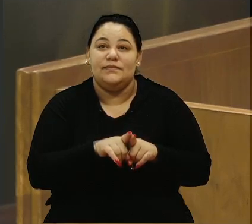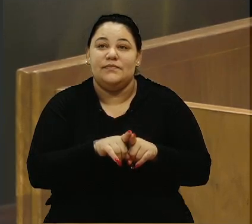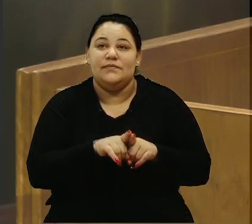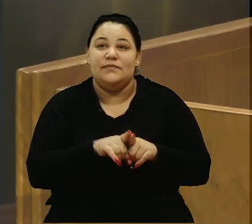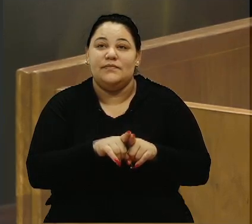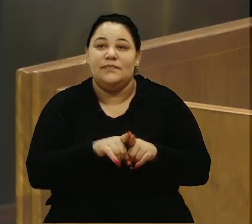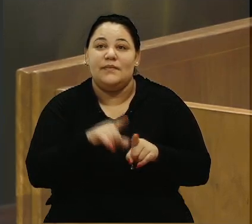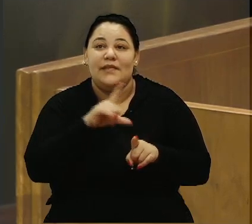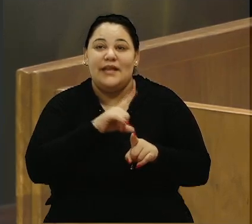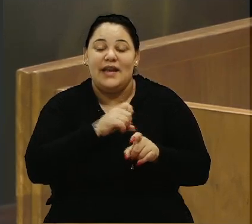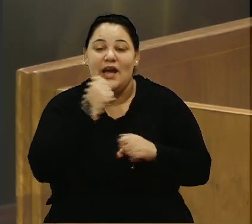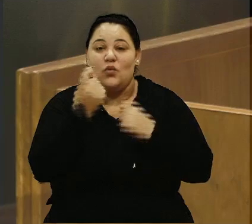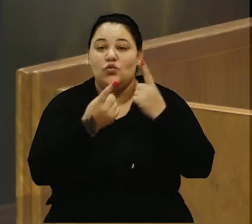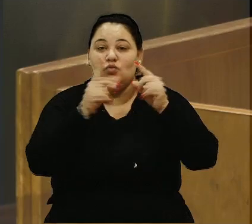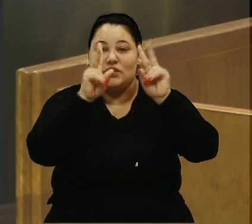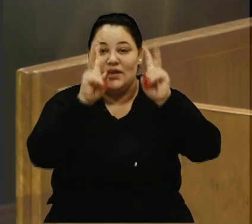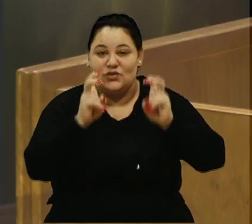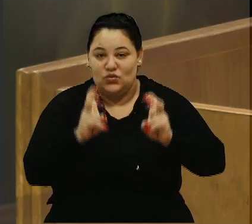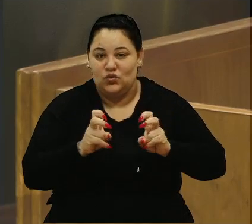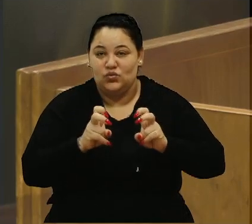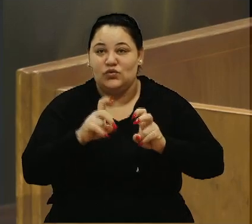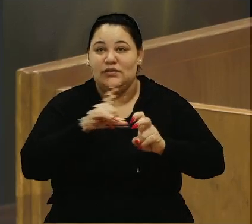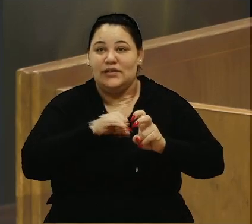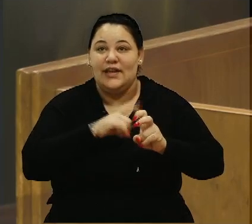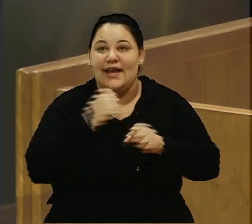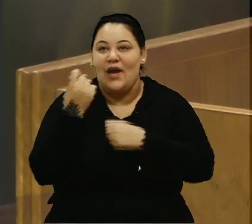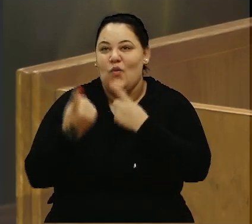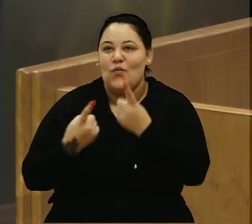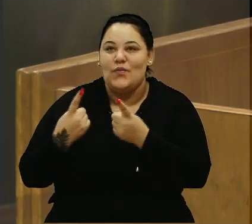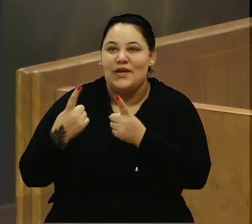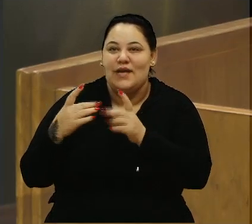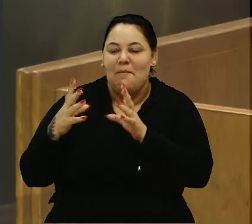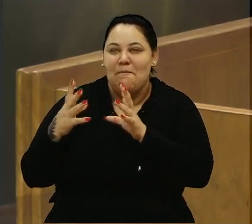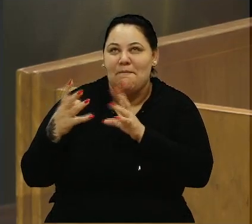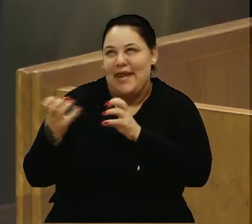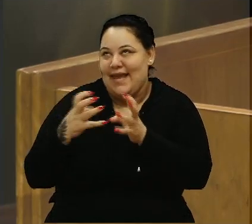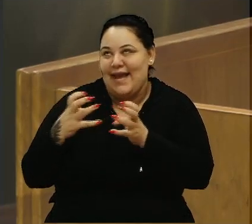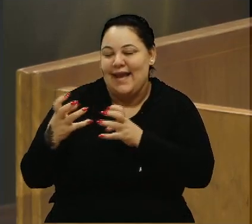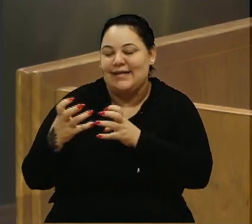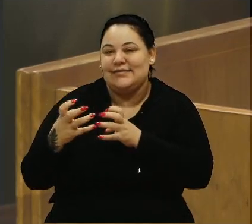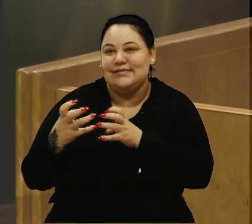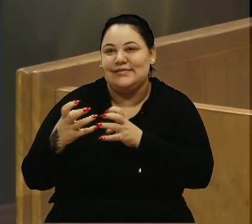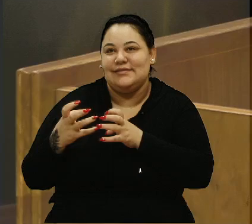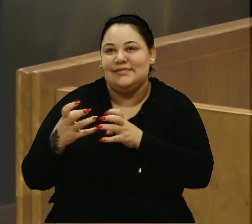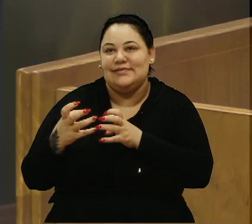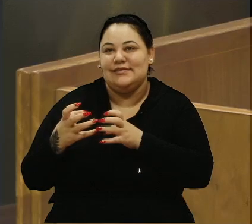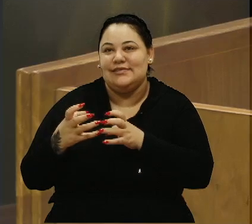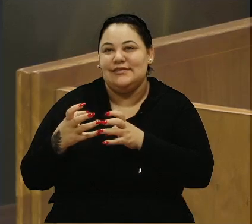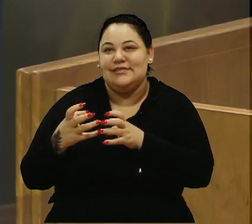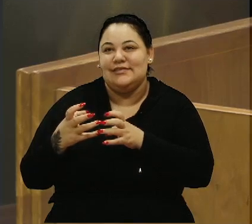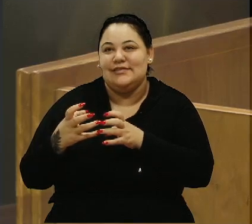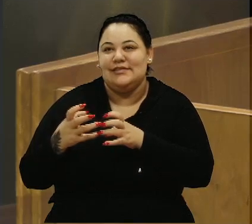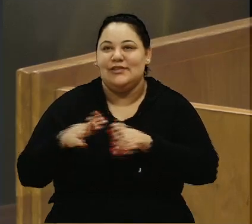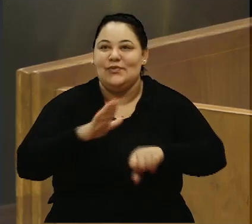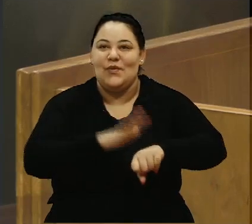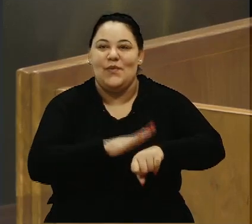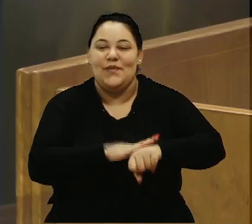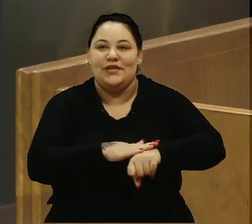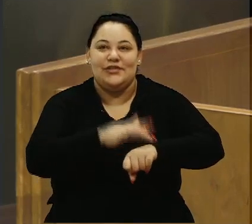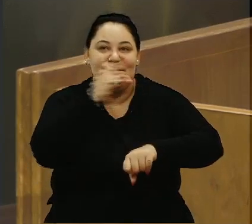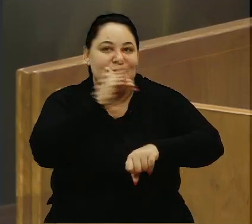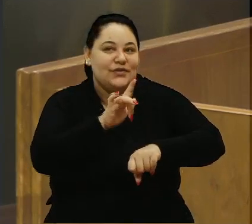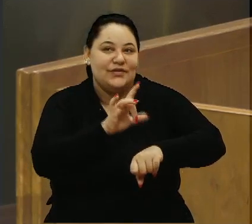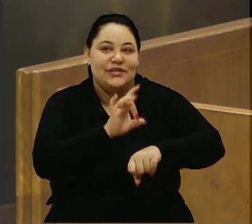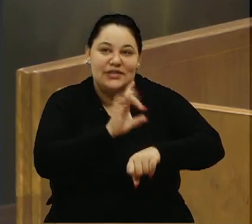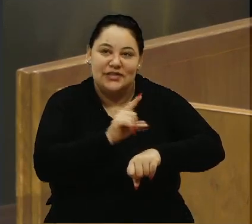tem algumas pautas, assim, algumas brigas que, às vezes, quando chega uma conquista como essa, eu me pergunto, se fosse só para